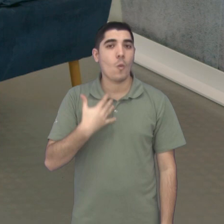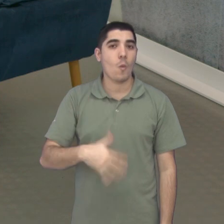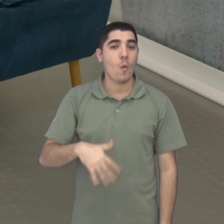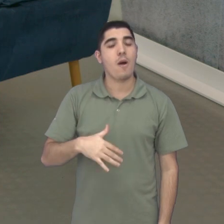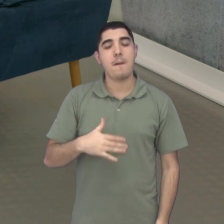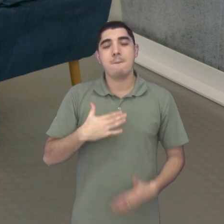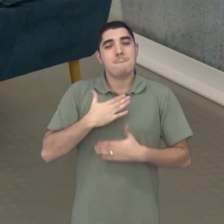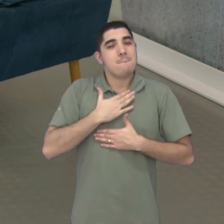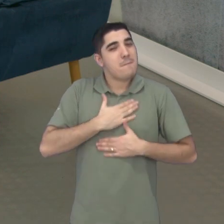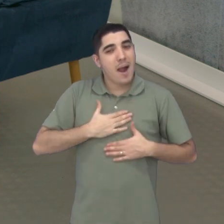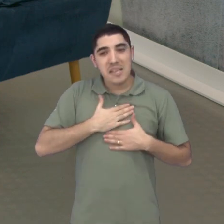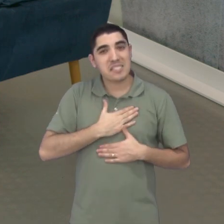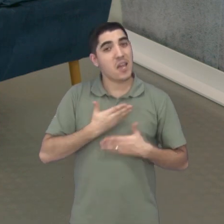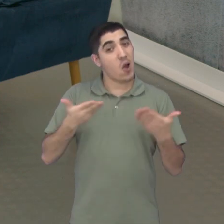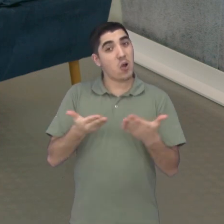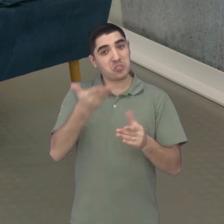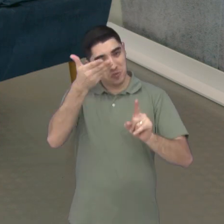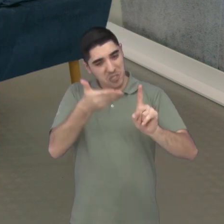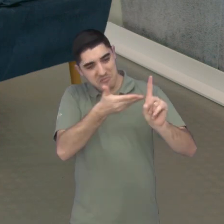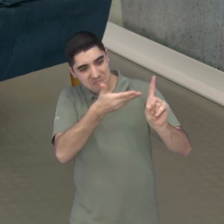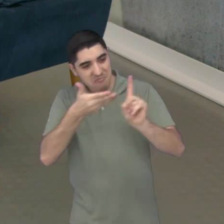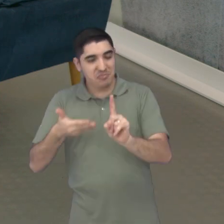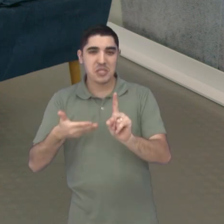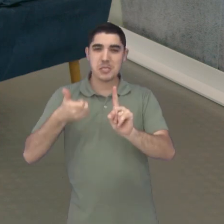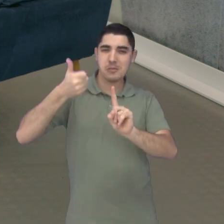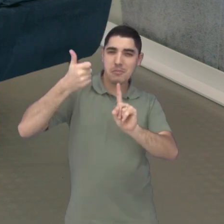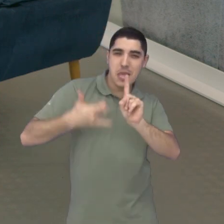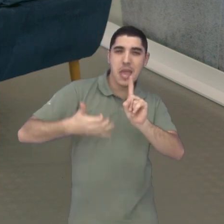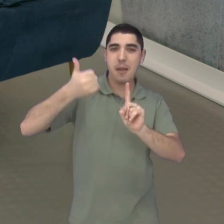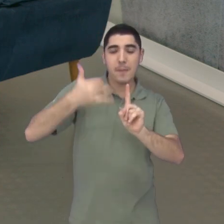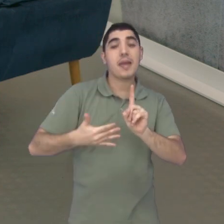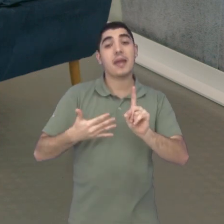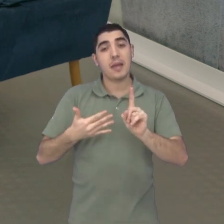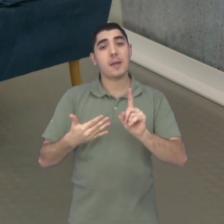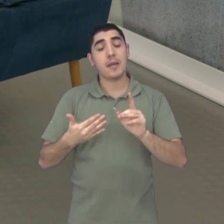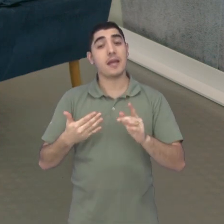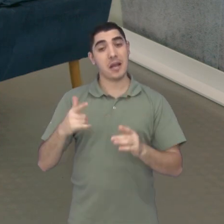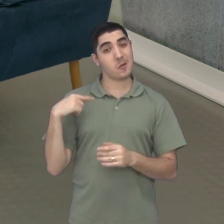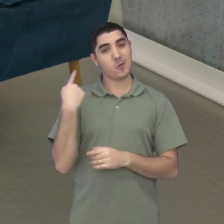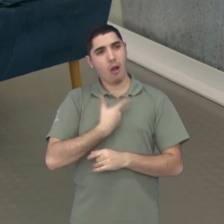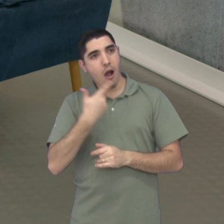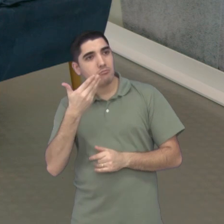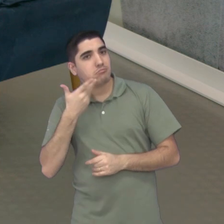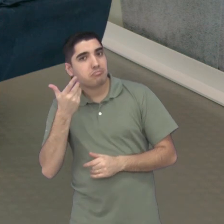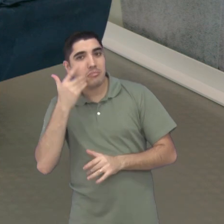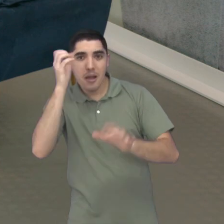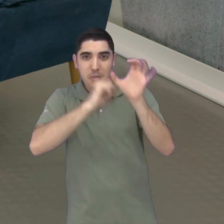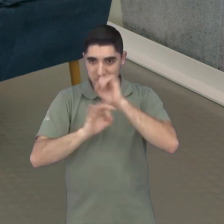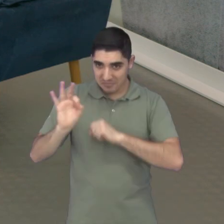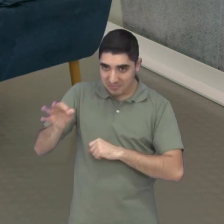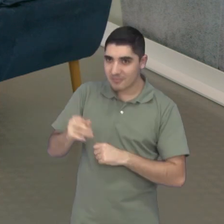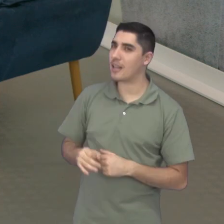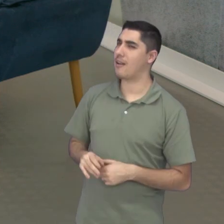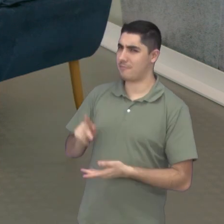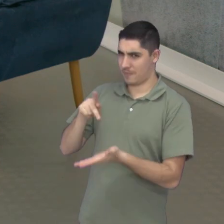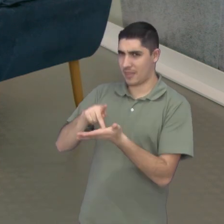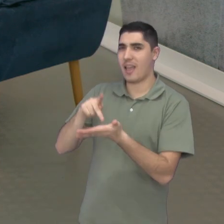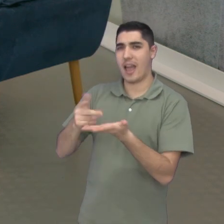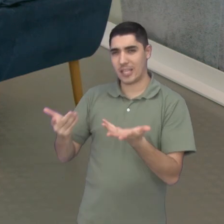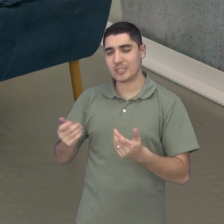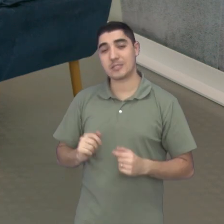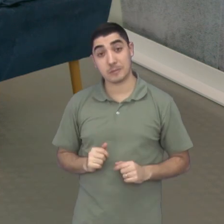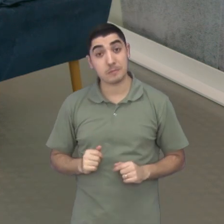prazer imenso, né, de você estar aqui compartilhando com a gente e com todos nós, né, Mari? Com certeza. A